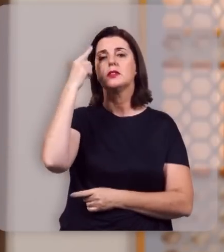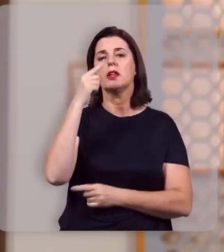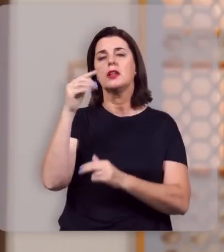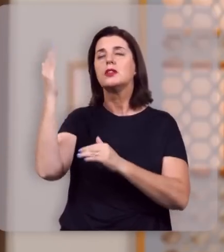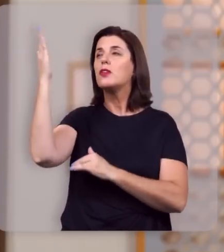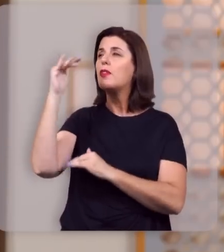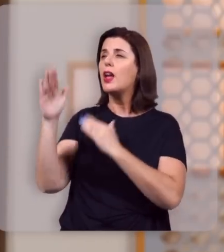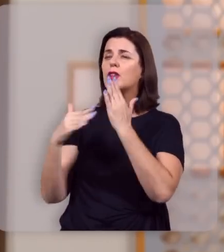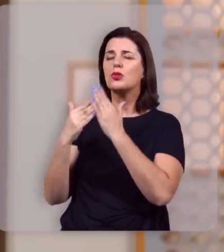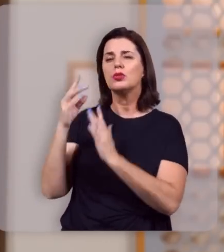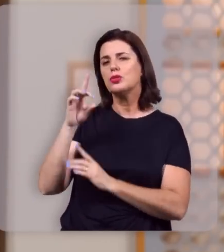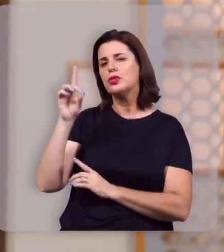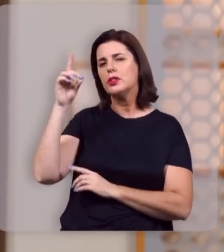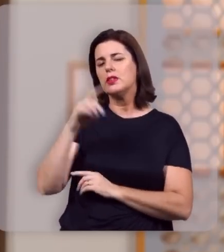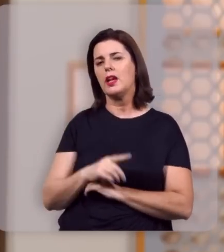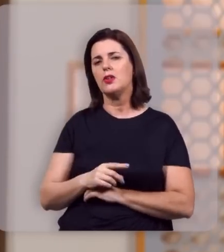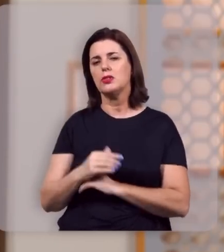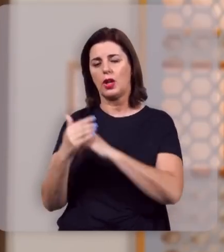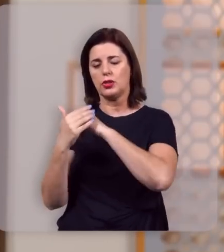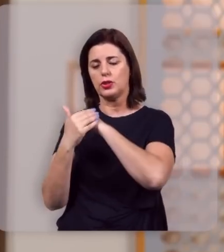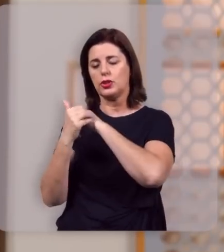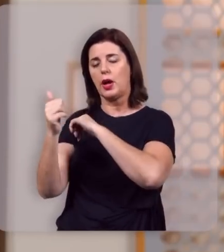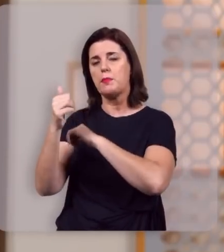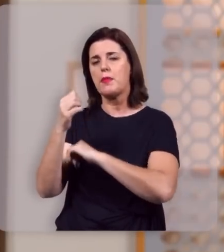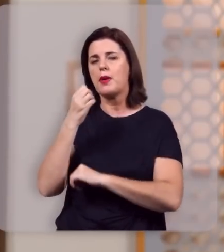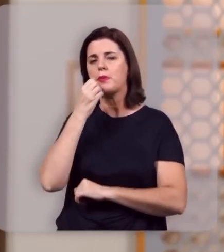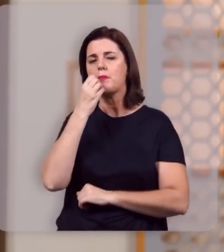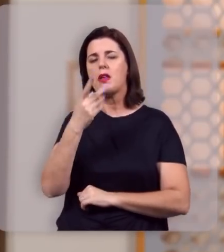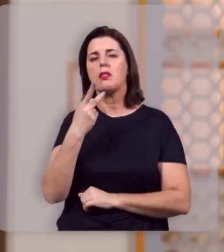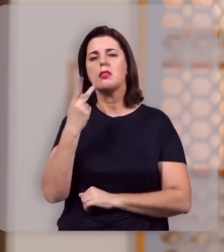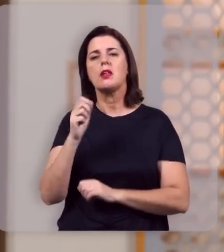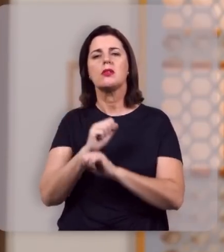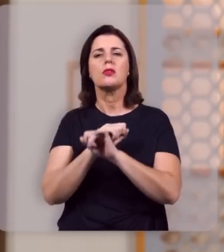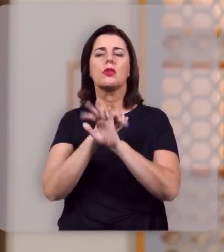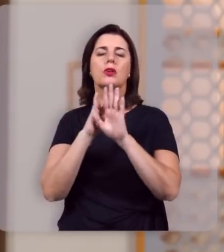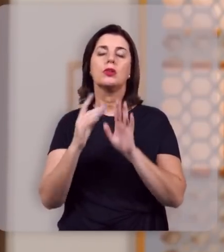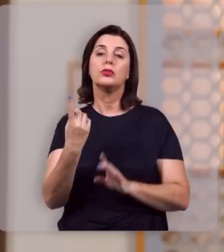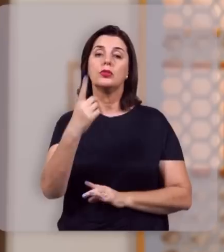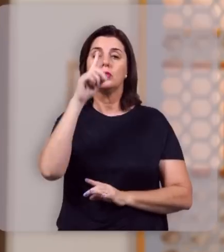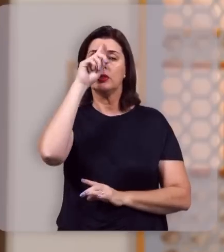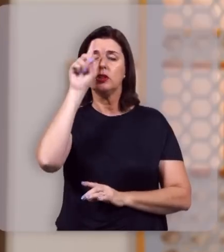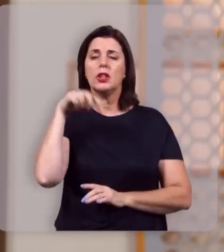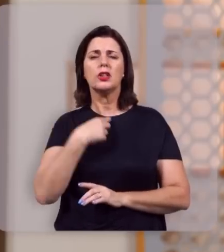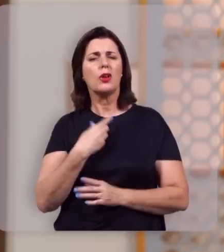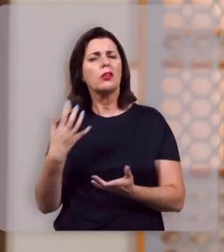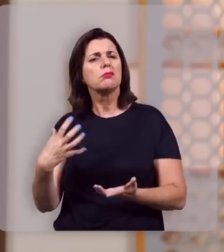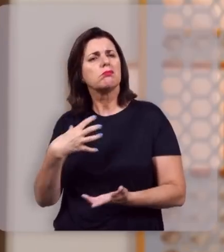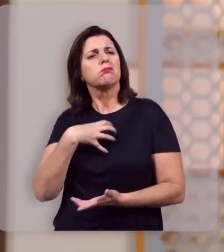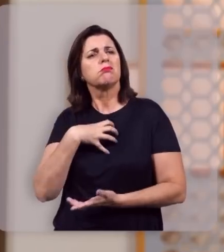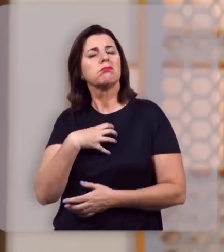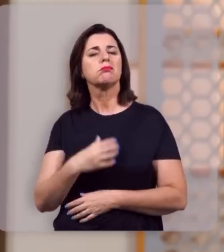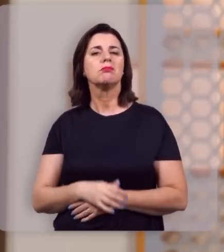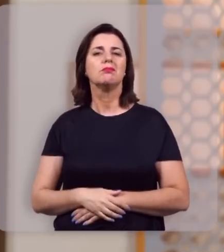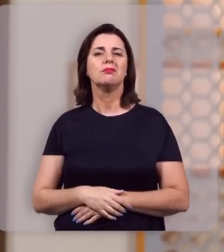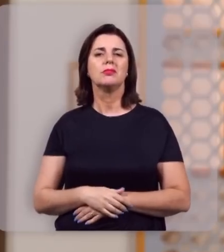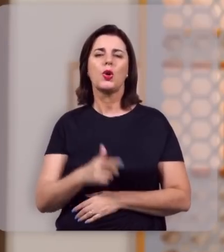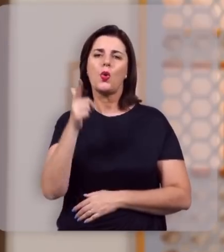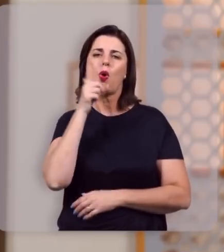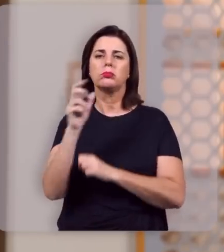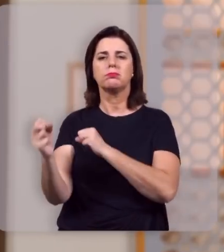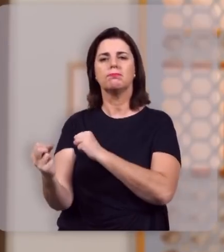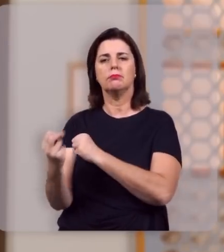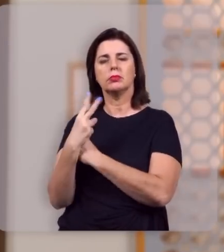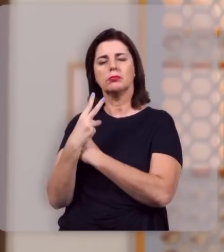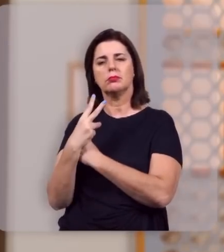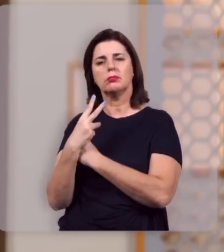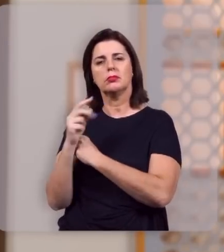tudo provém de Deus. Este chamado bendito e glorioso, que um dia nós ouvimos e fomos